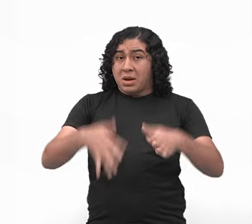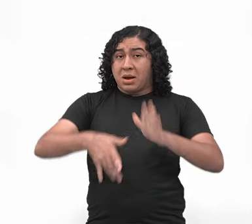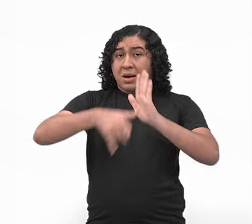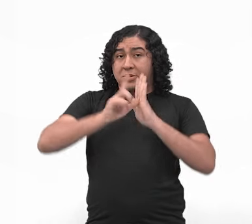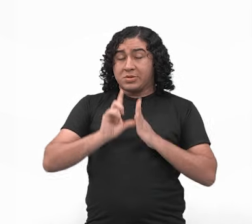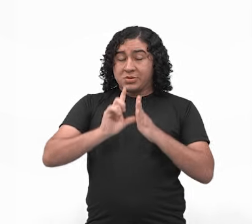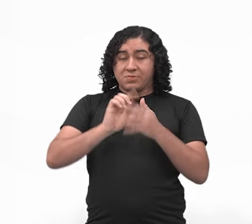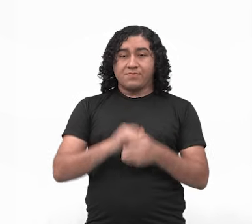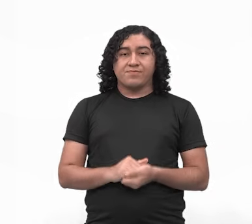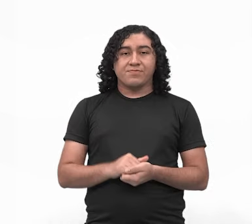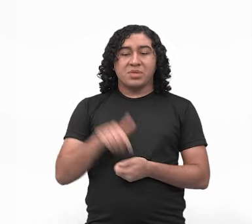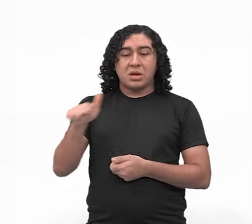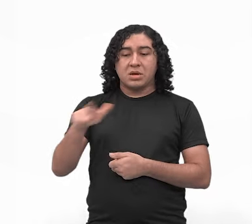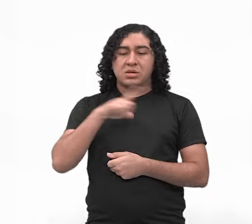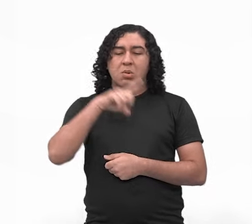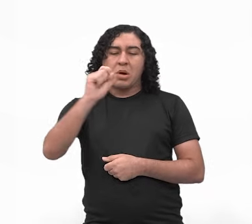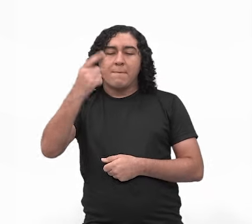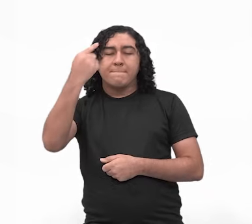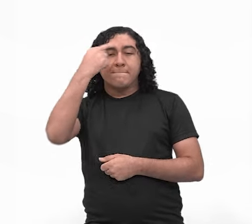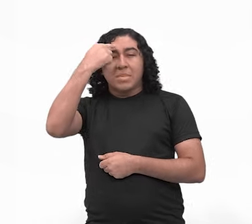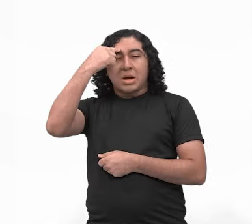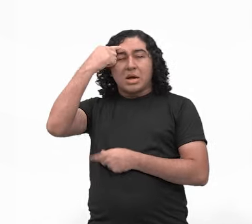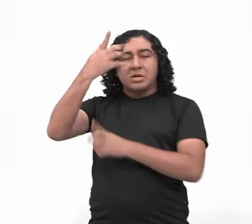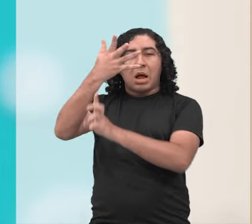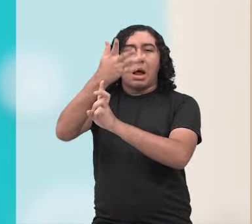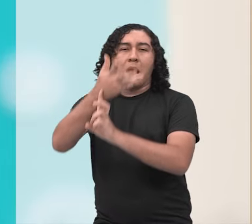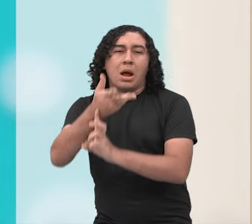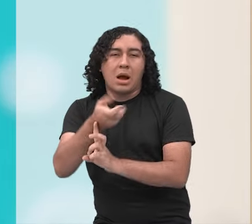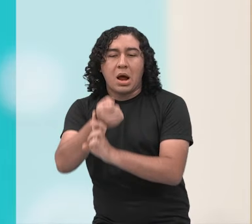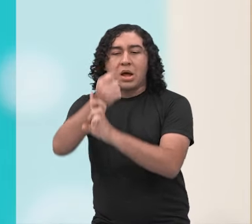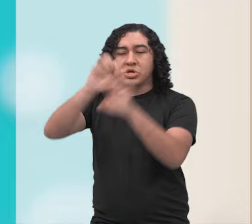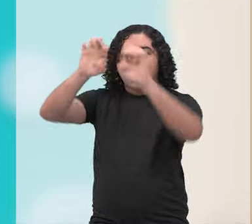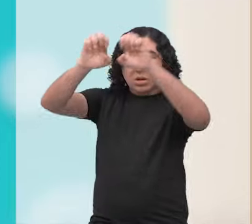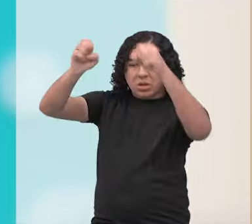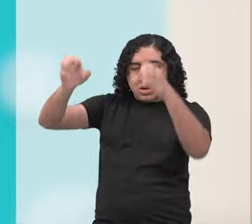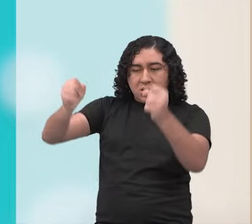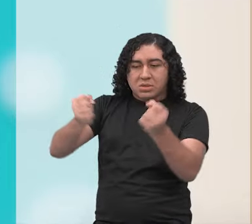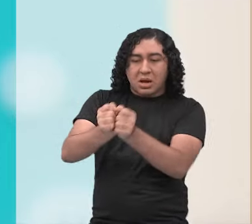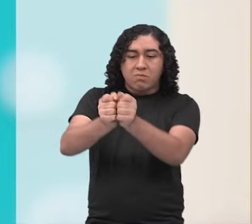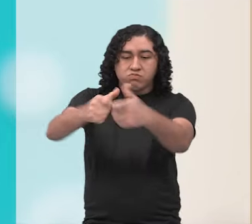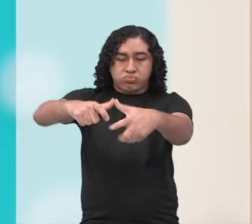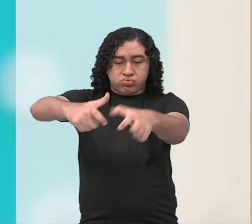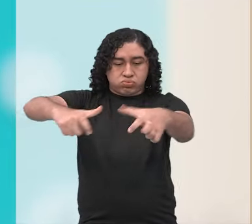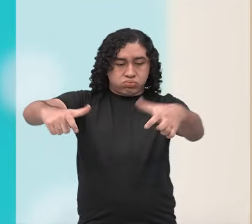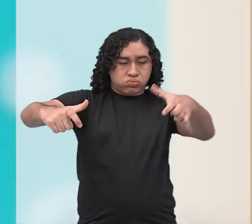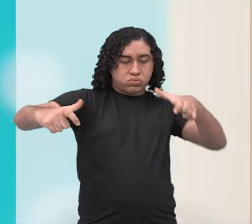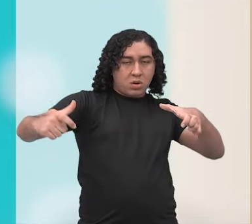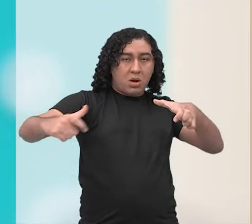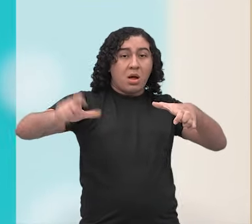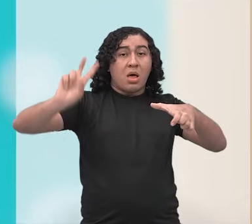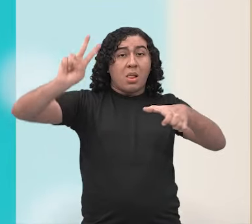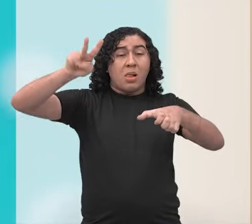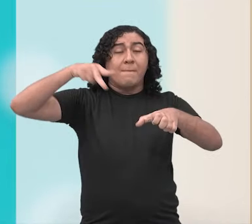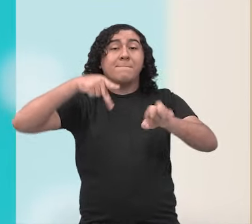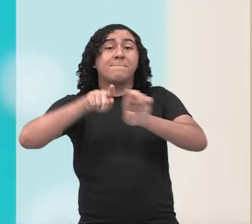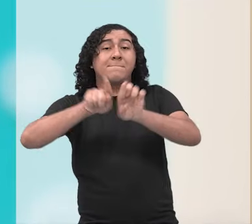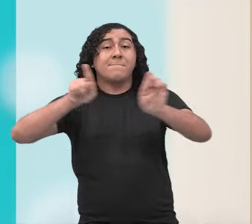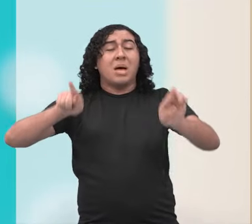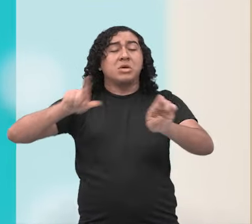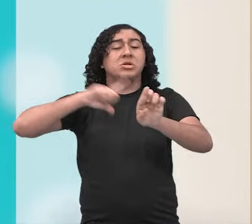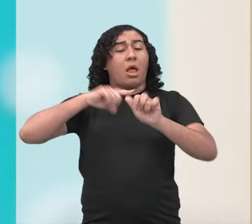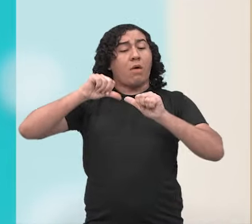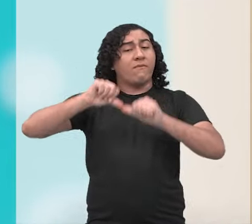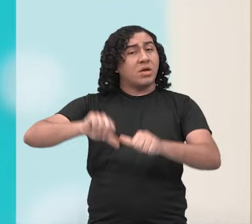Ele cria essas obras, essas instalações de grande proporção, mas ele vai ficar lá